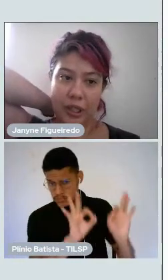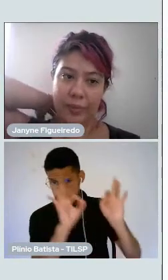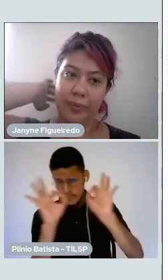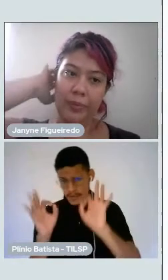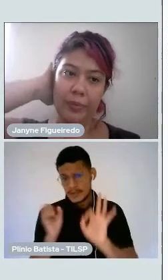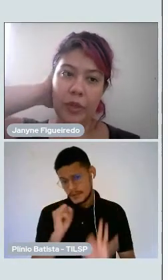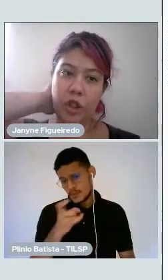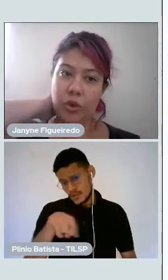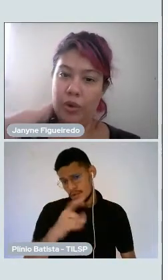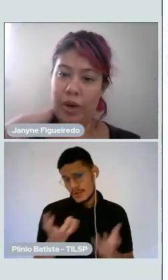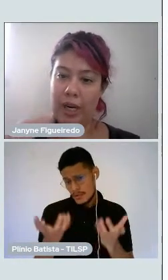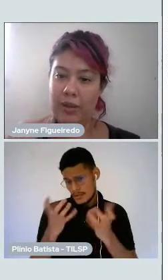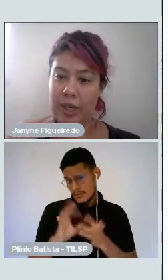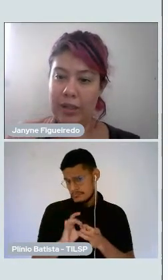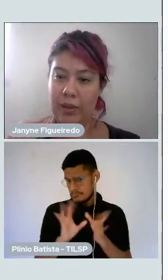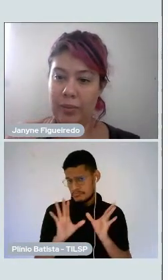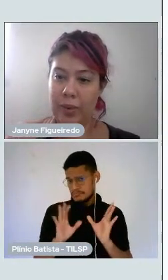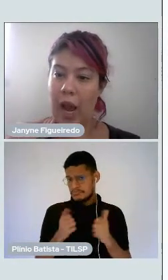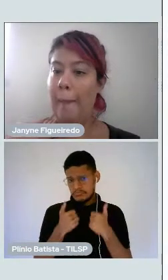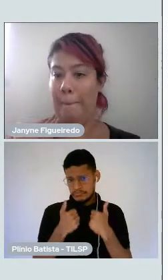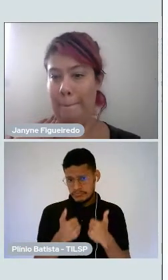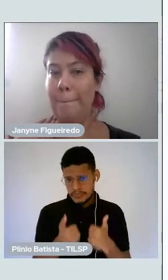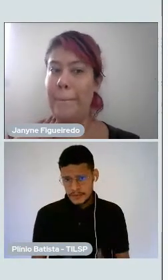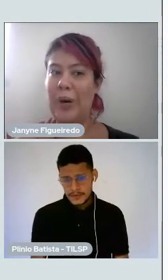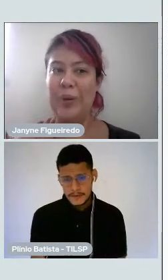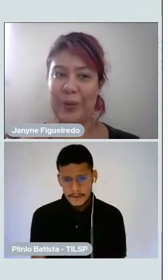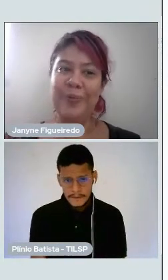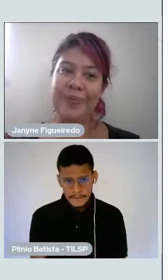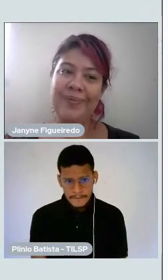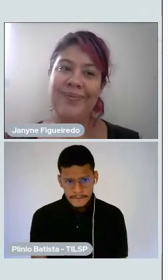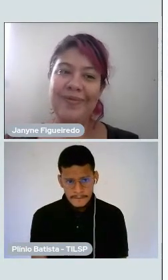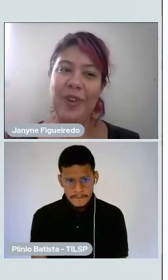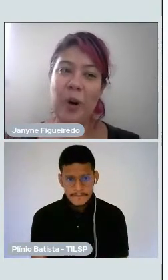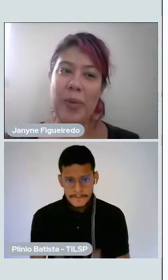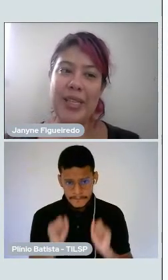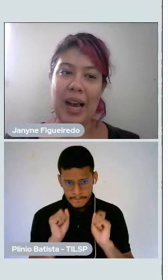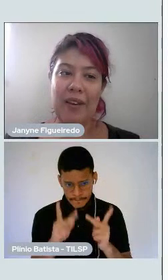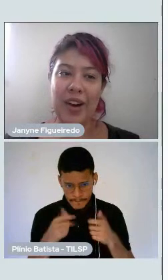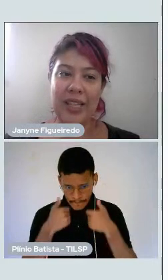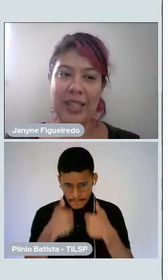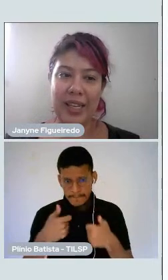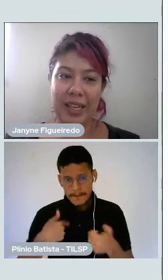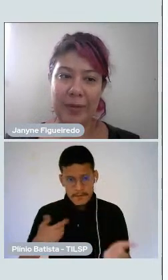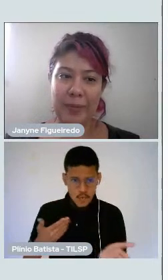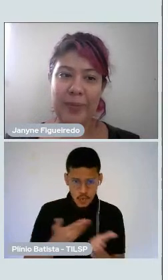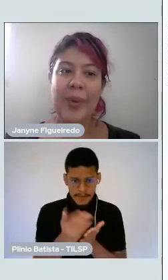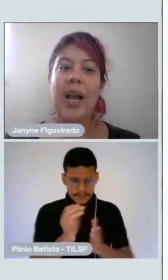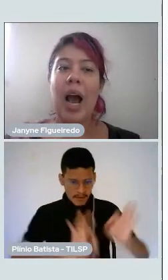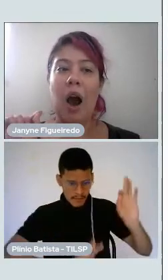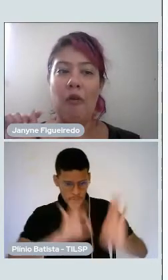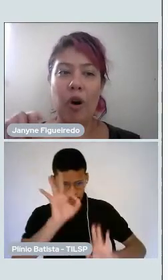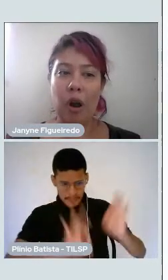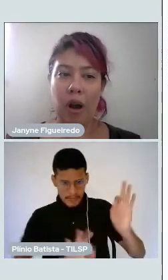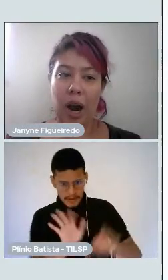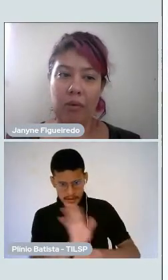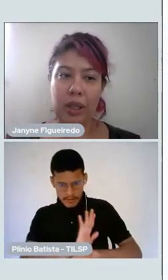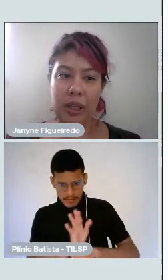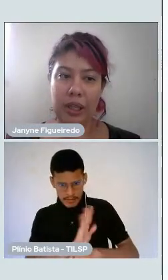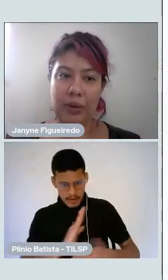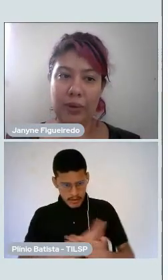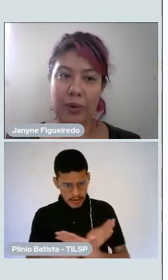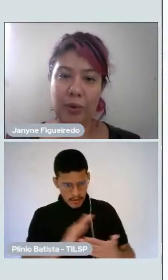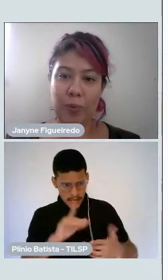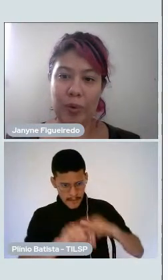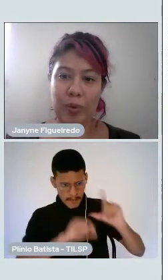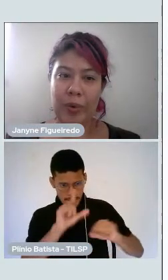formas de estudo com relação a isso. Ah, pronto. Vou começar a fazer. Eu vou colocar